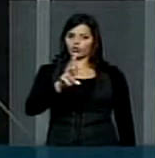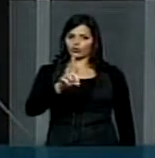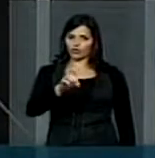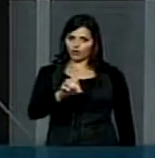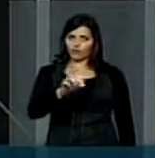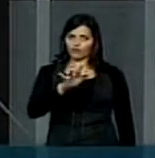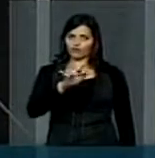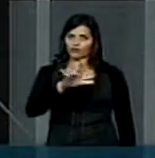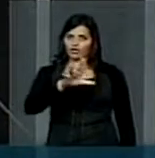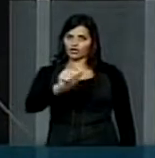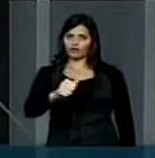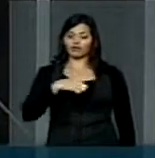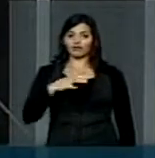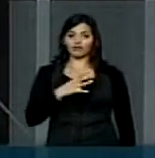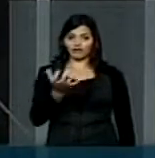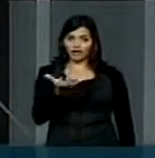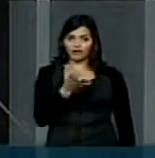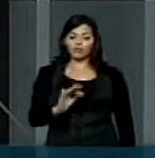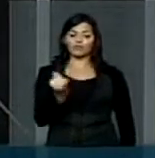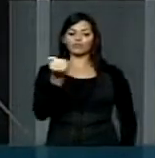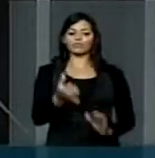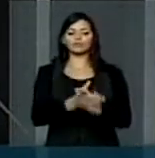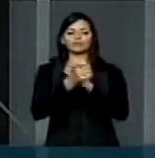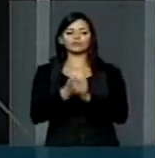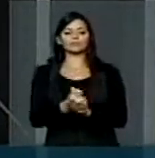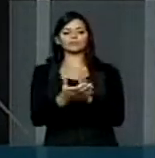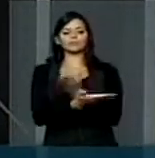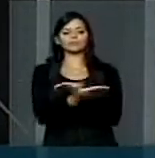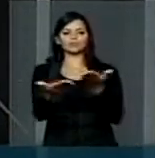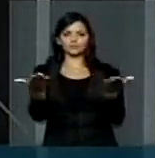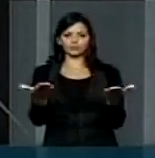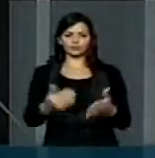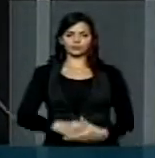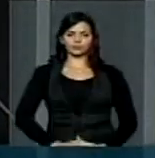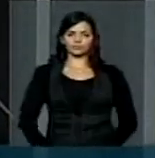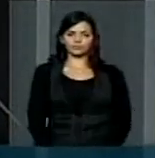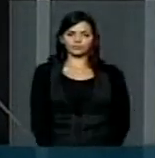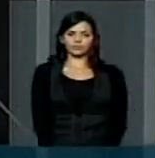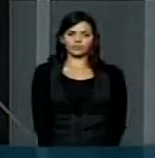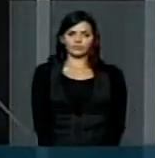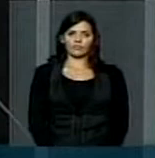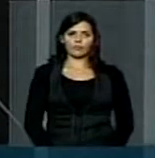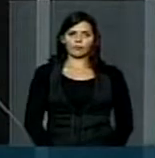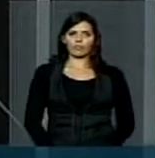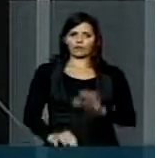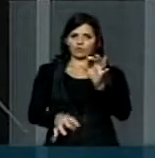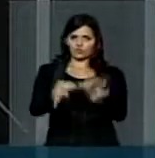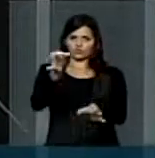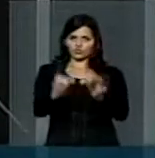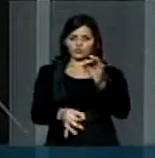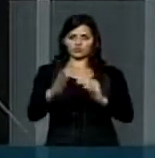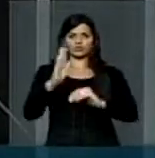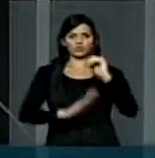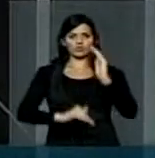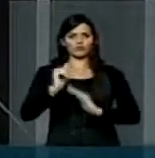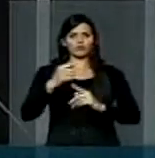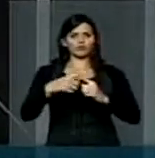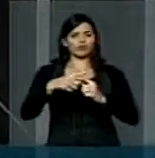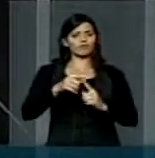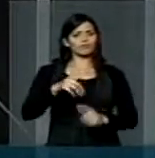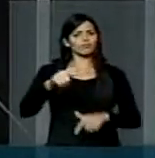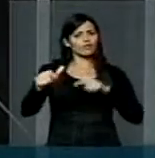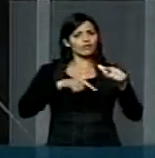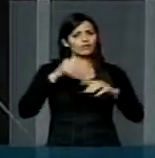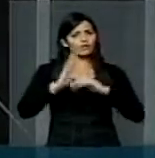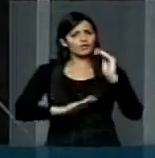Quero, nesta oportunidade, cumprimentar a esses juristas pelo seu trabalho,